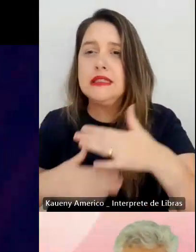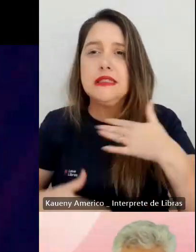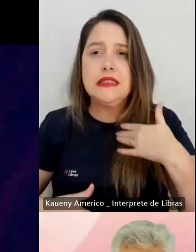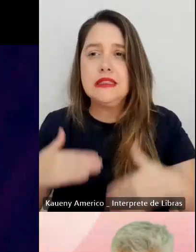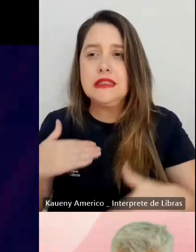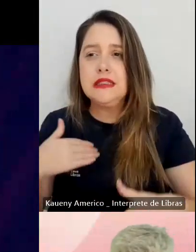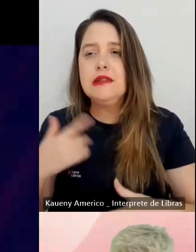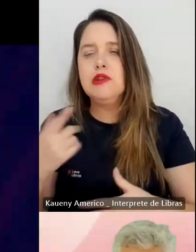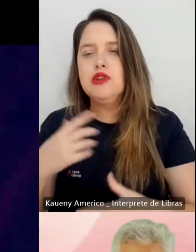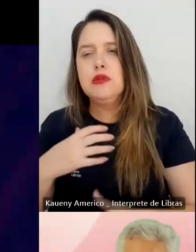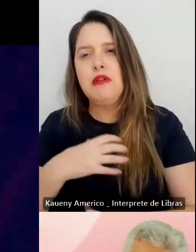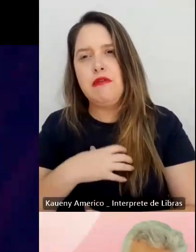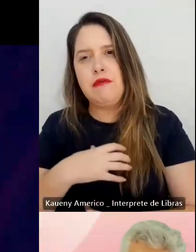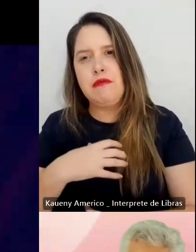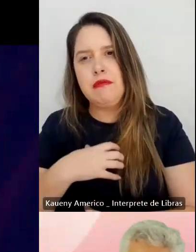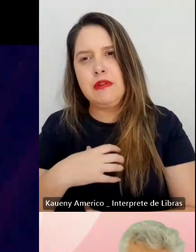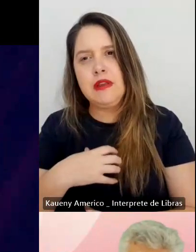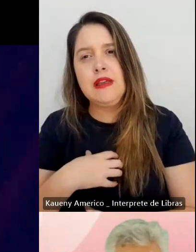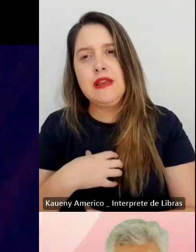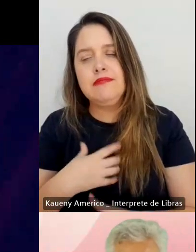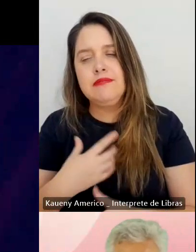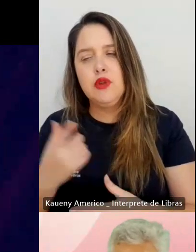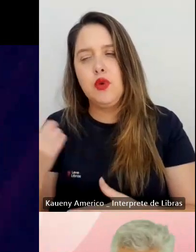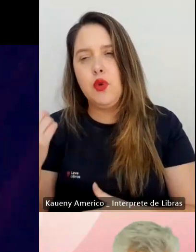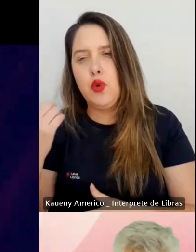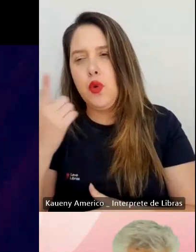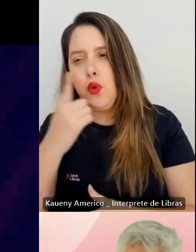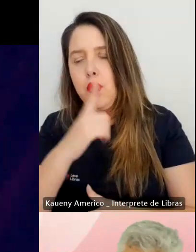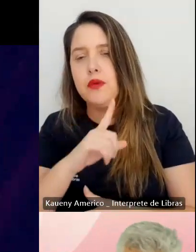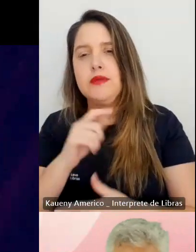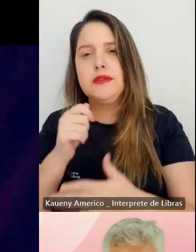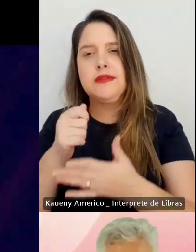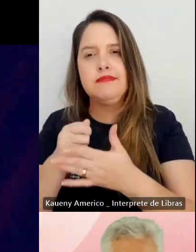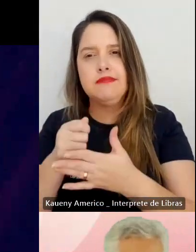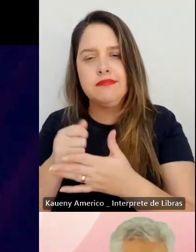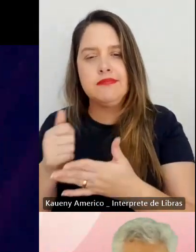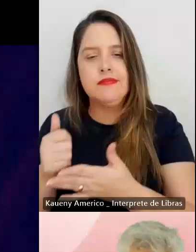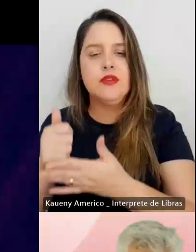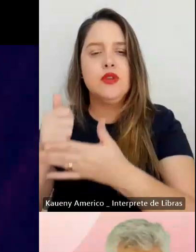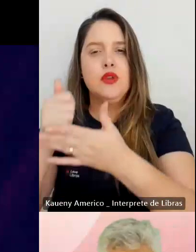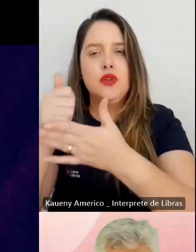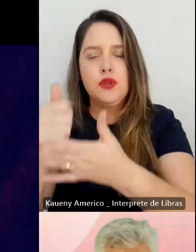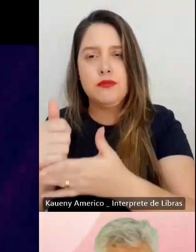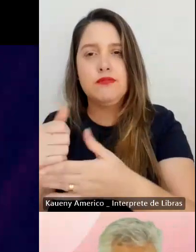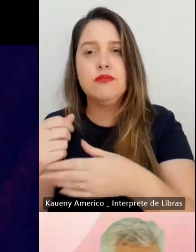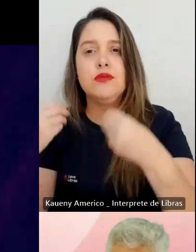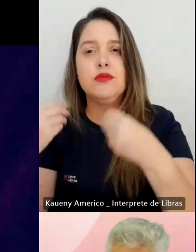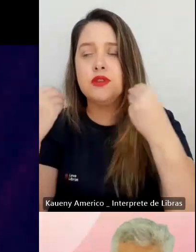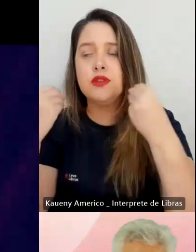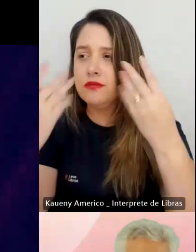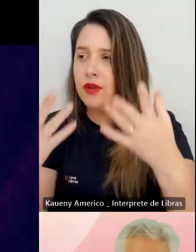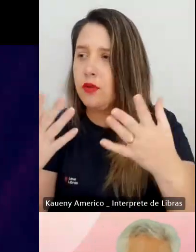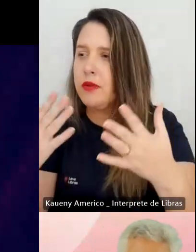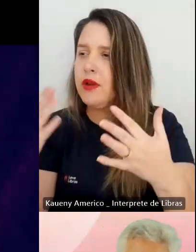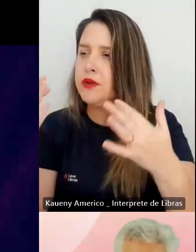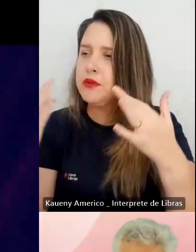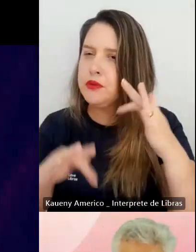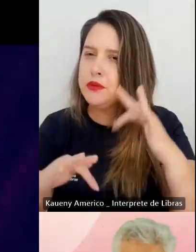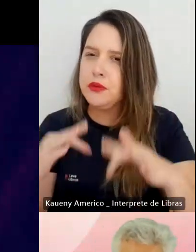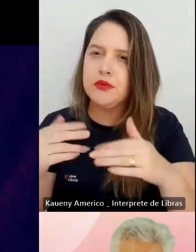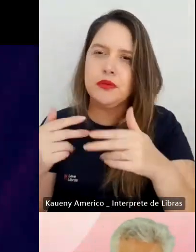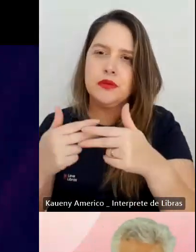forma psíquica ele consegue cobrar, vai te trazer um incômodo, ele vai te dar uma dor, ele vai te trazer algum